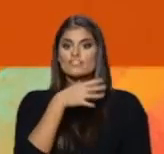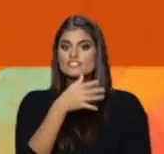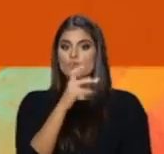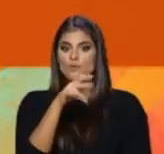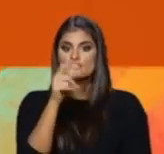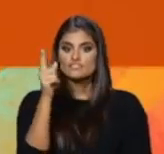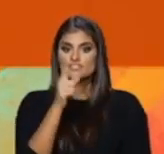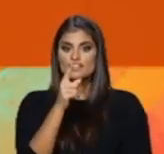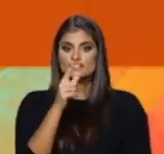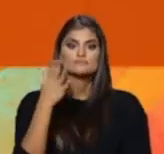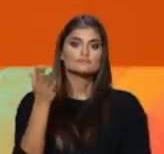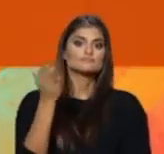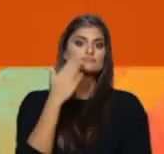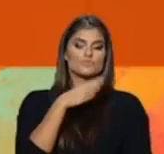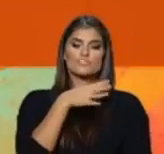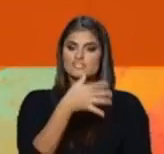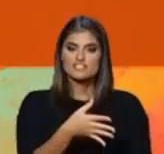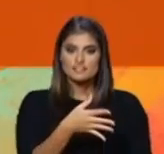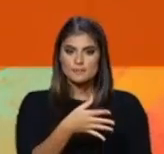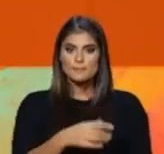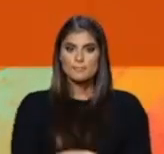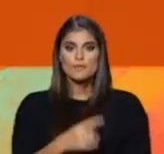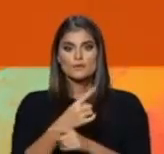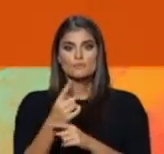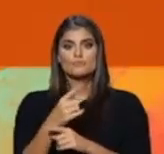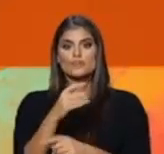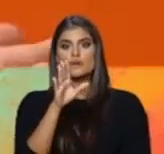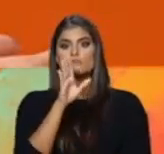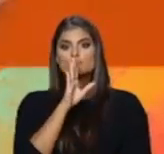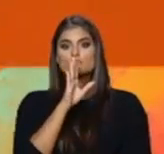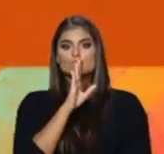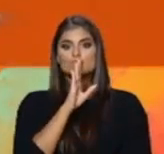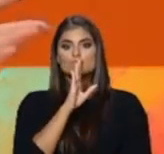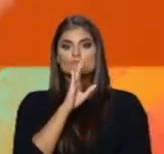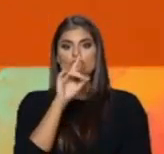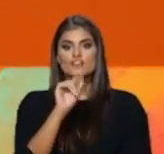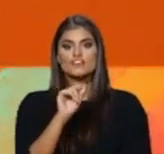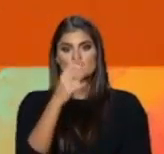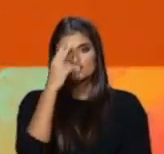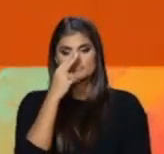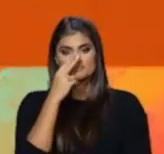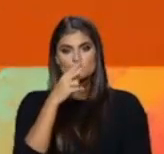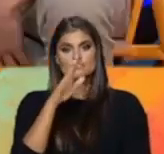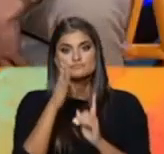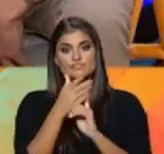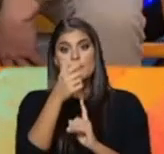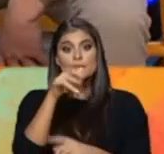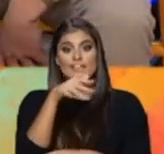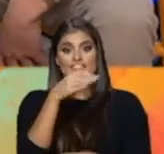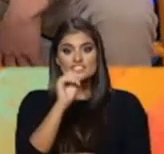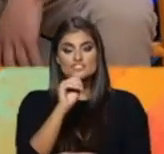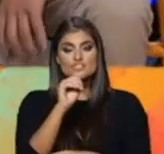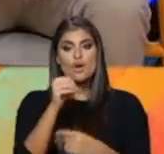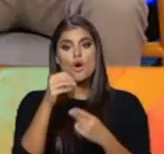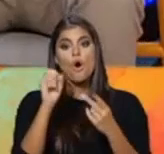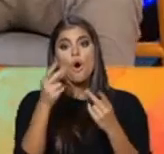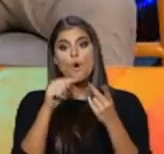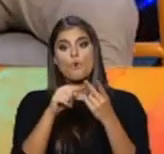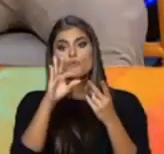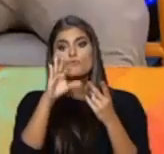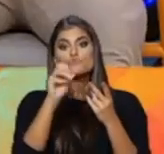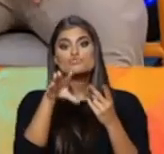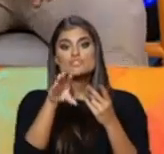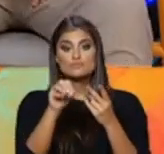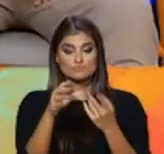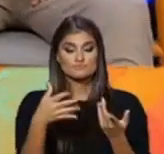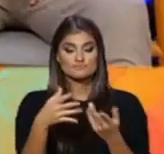André levar na cara, nunca diria levar na cara. Porque ele mora em Guimarães e devia levar nas ventas ou levar assim. Por aí, no mínimo. E as coisas, as expressões